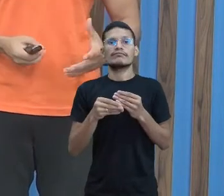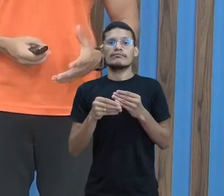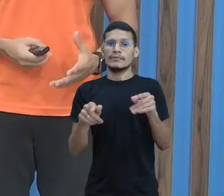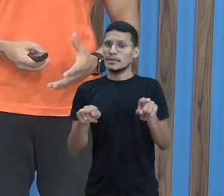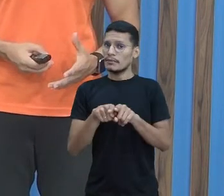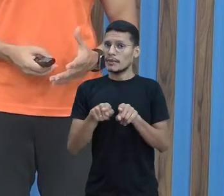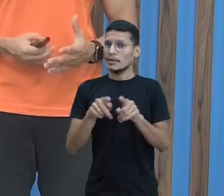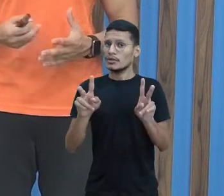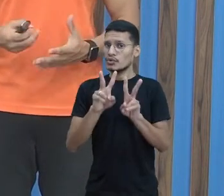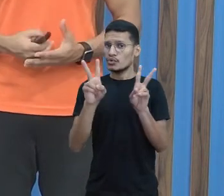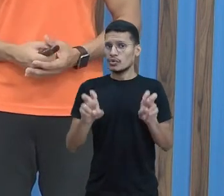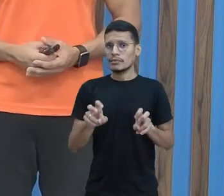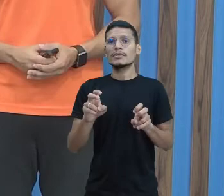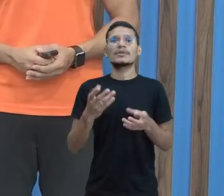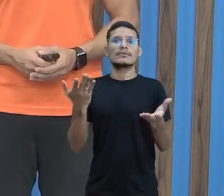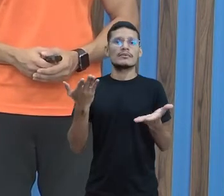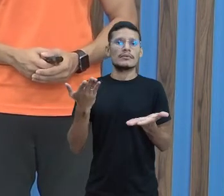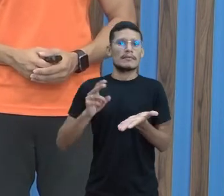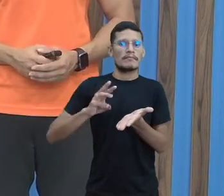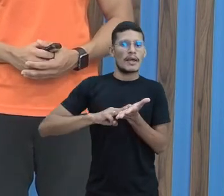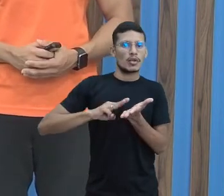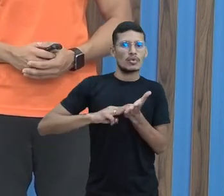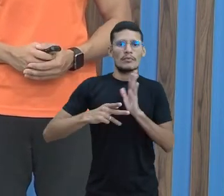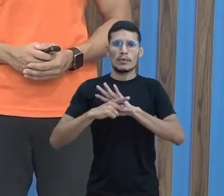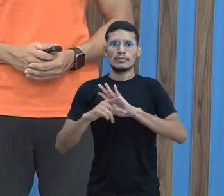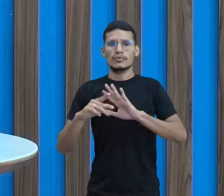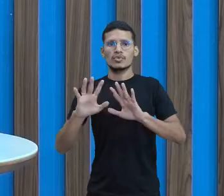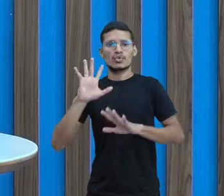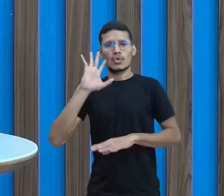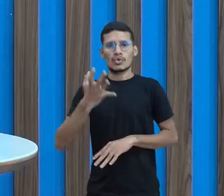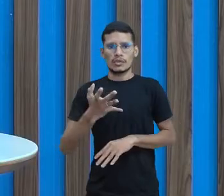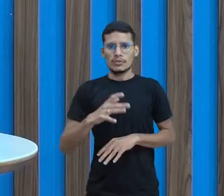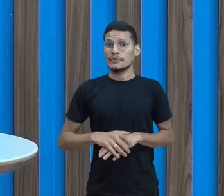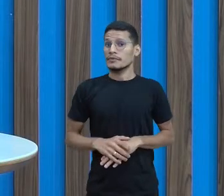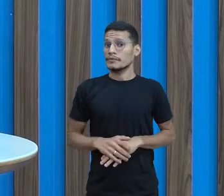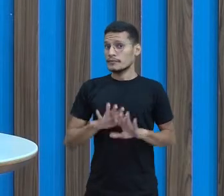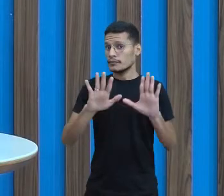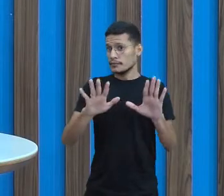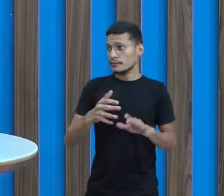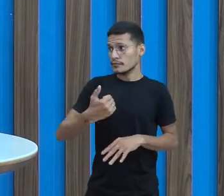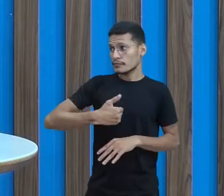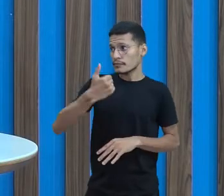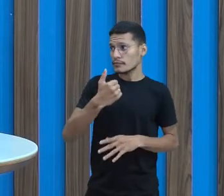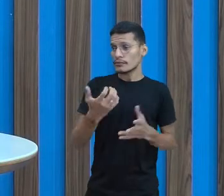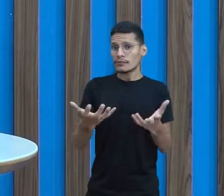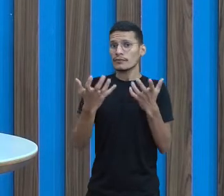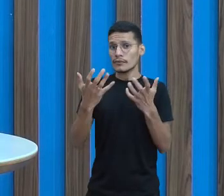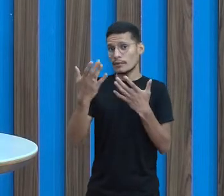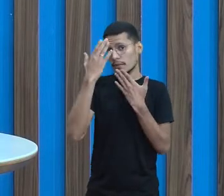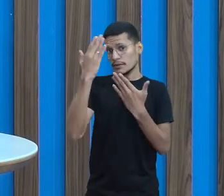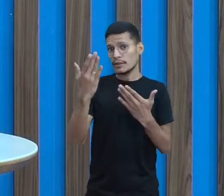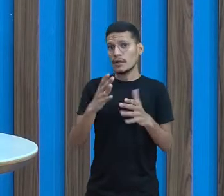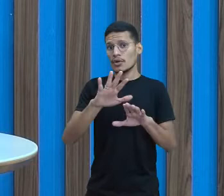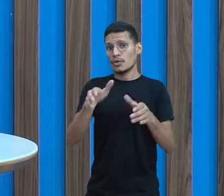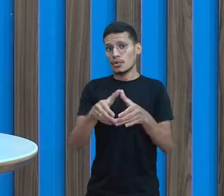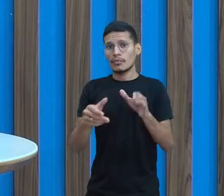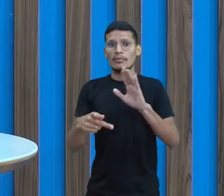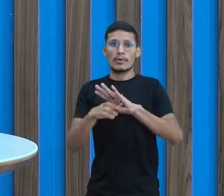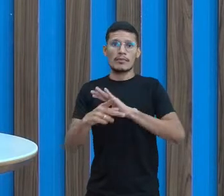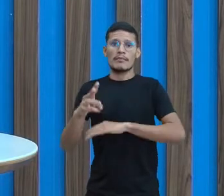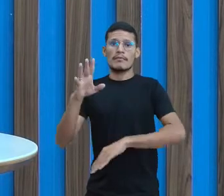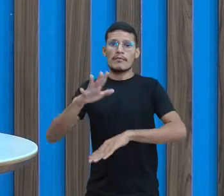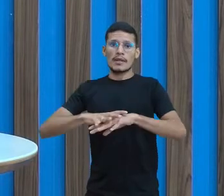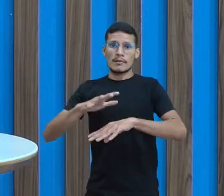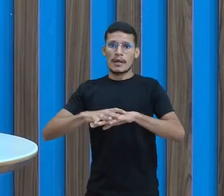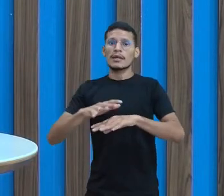considerações relacionado a esse método de solução. Primeiro, já queria parabenizar toda a equipe de matemática, nesse caso